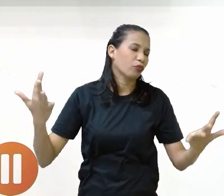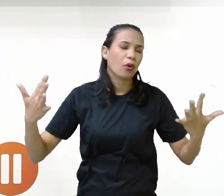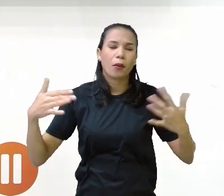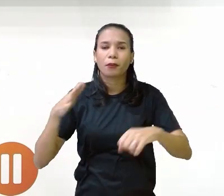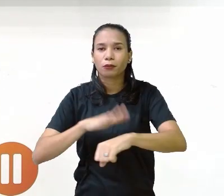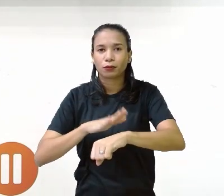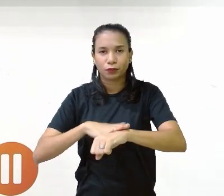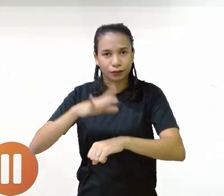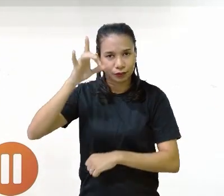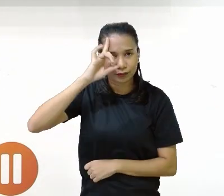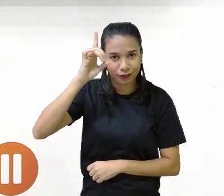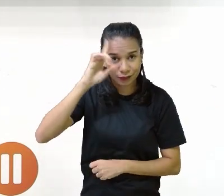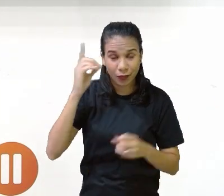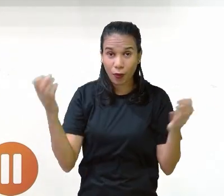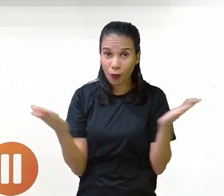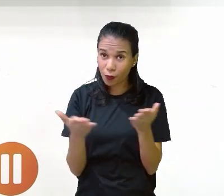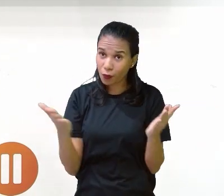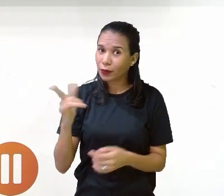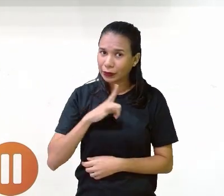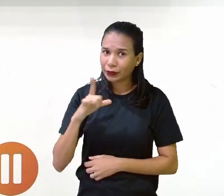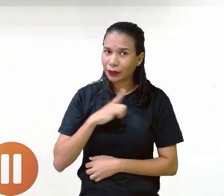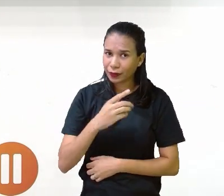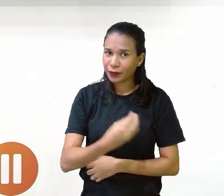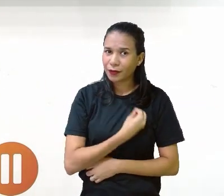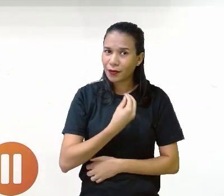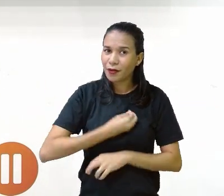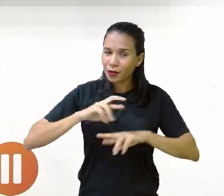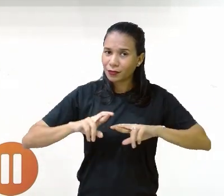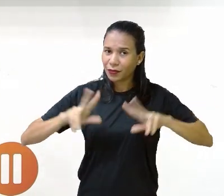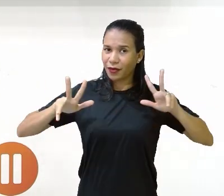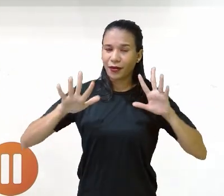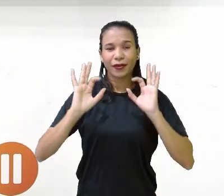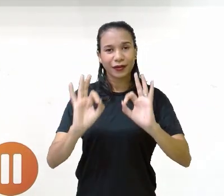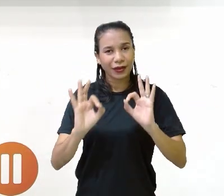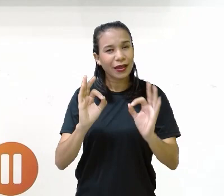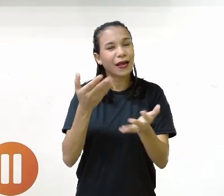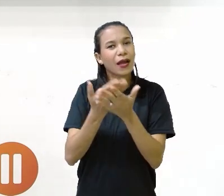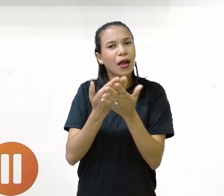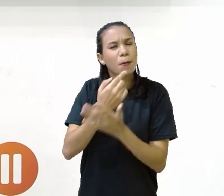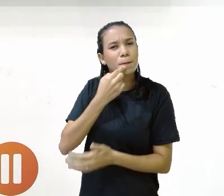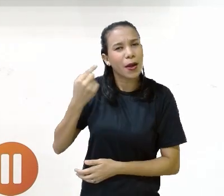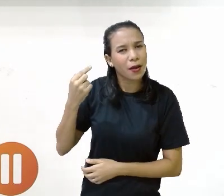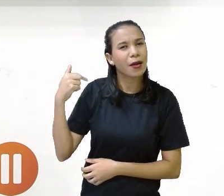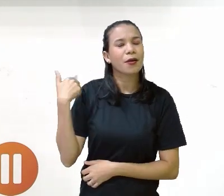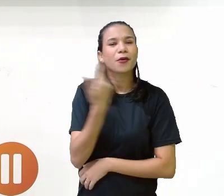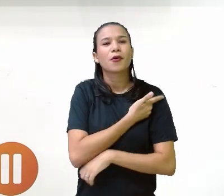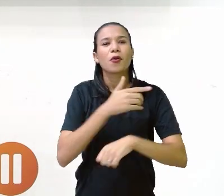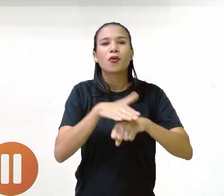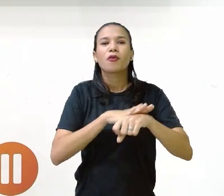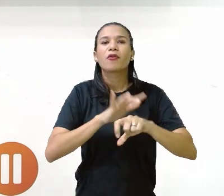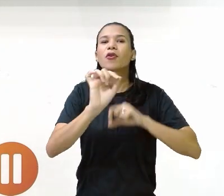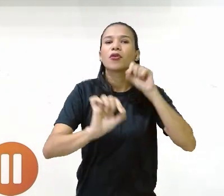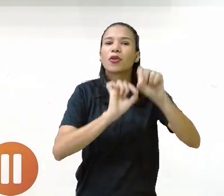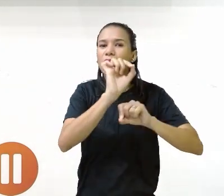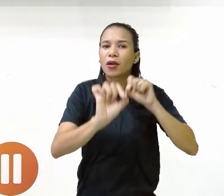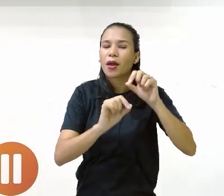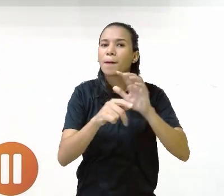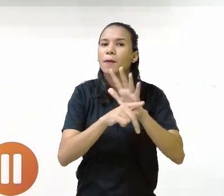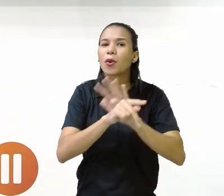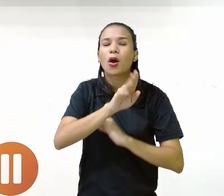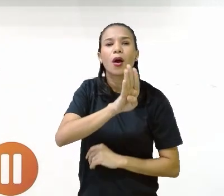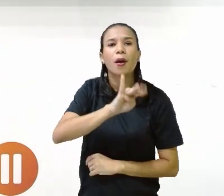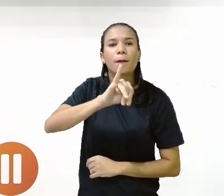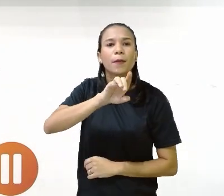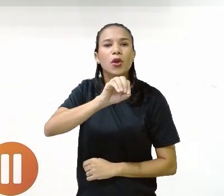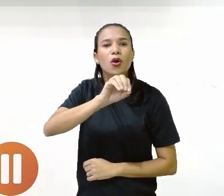situações. Hoje eu trouxe uma situação diferente. Na última aula a gente conversou sobre biodiversidade, né?